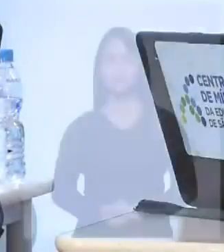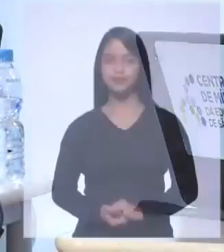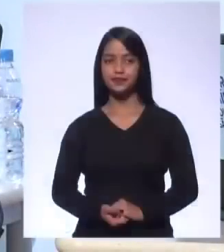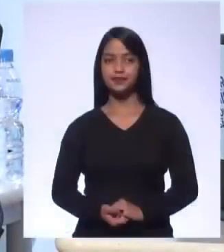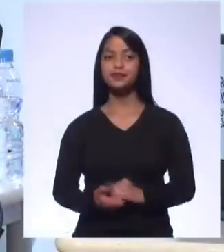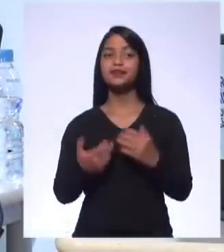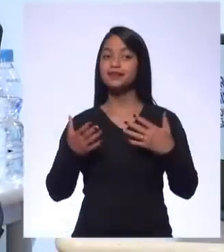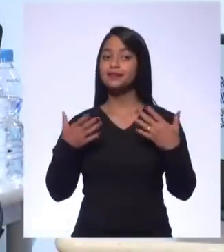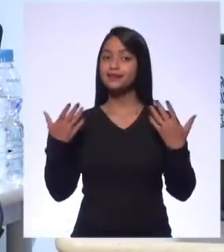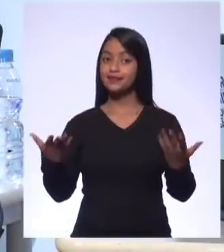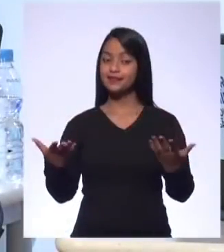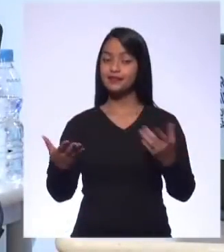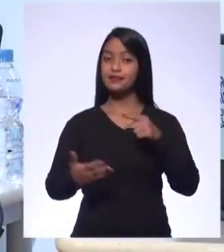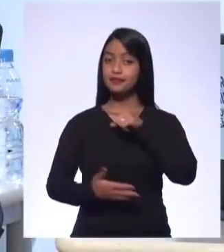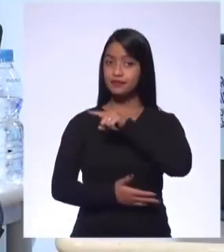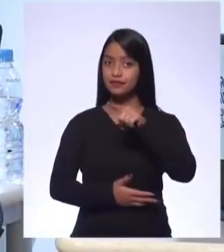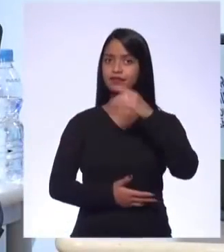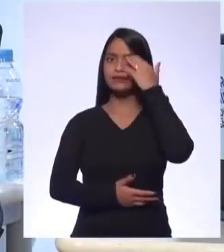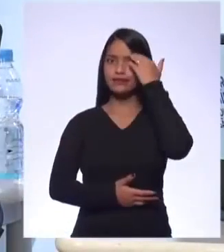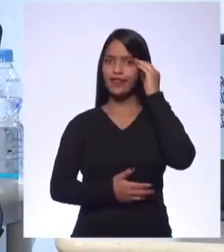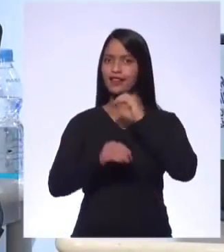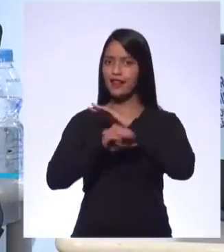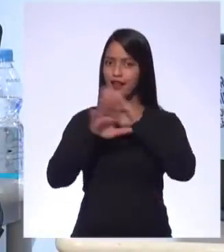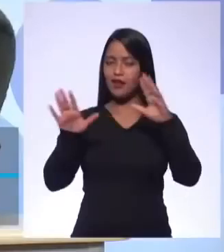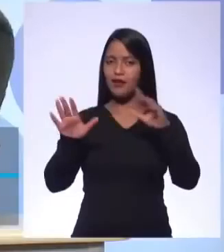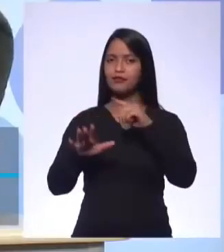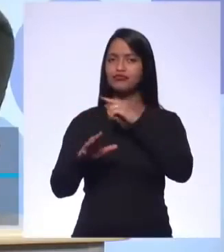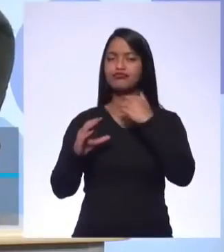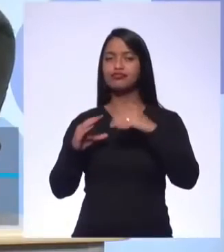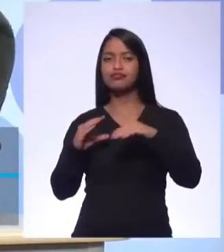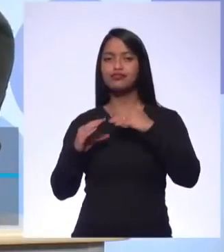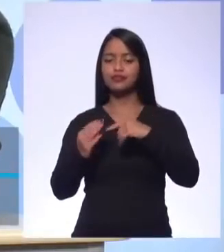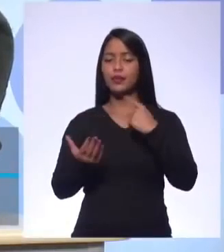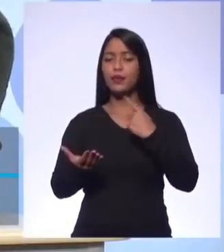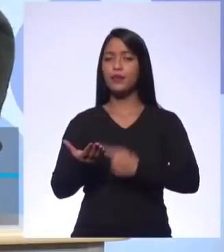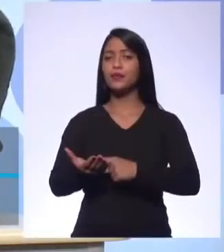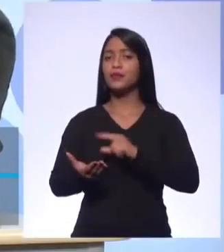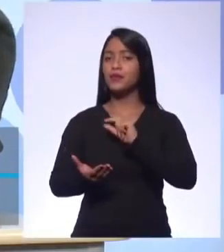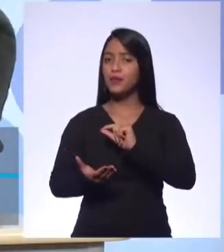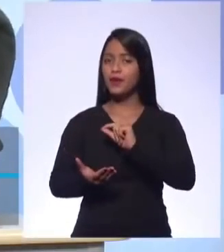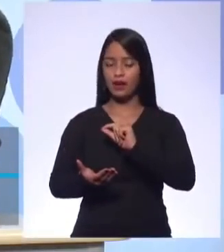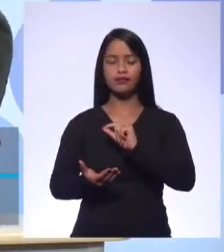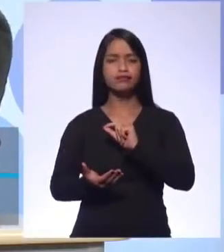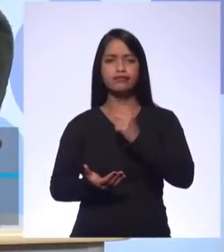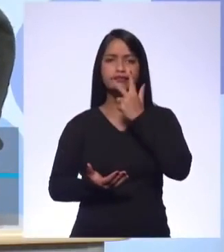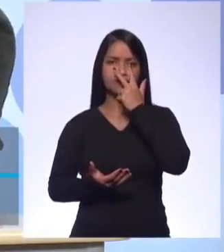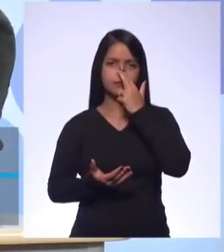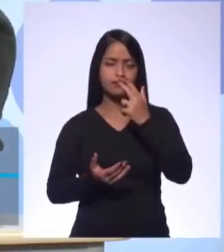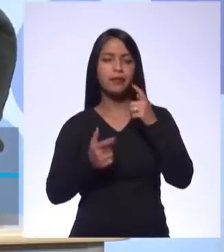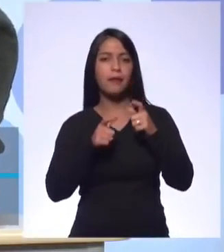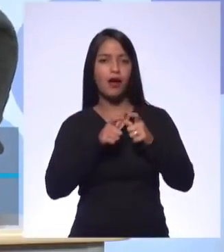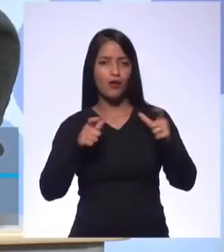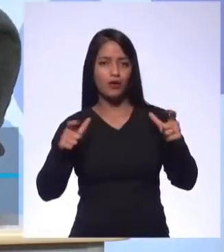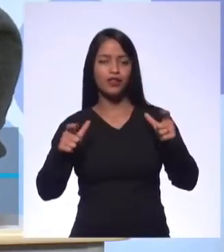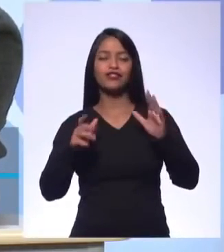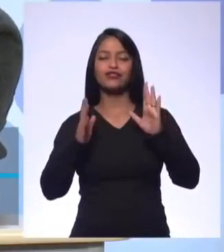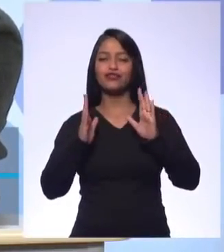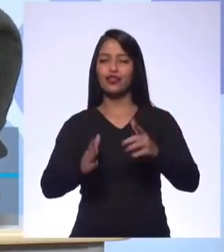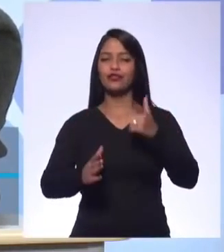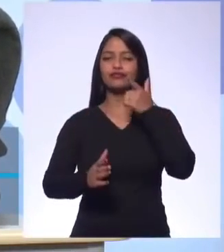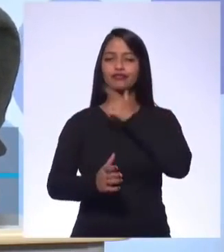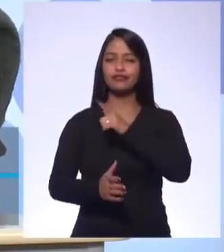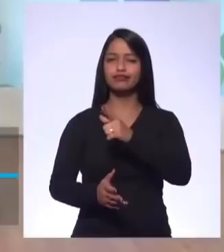E aí, Jonas, eles entenderam o que combinaram, né? Eu acredito que a maioria aqui já tenha se ligado,